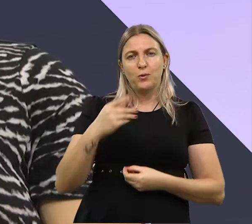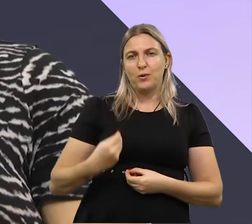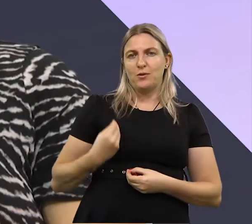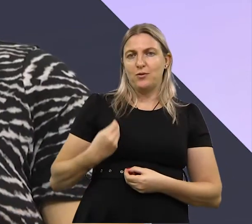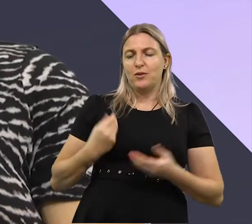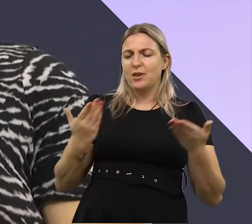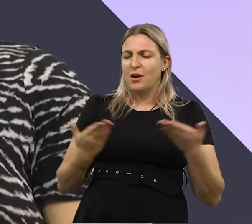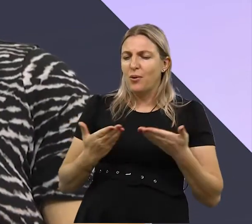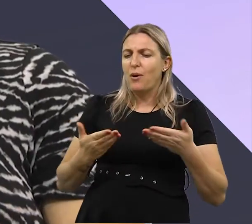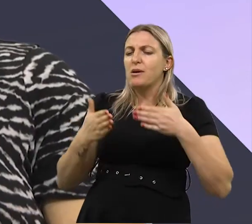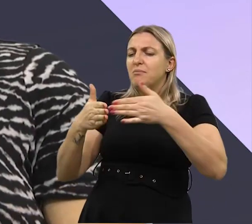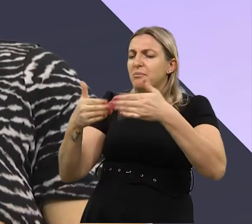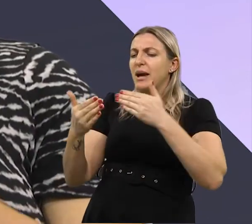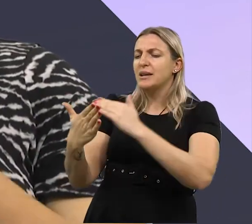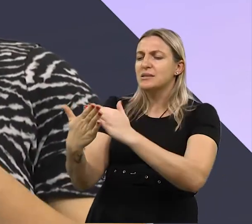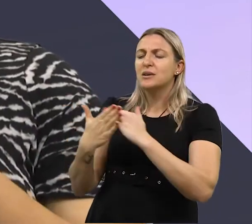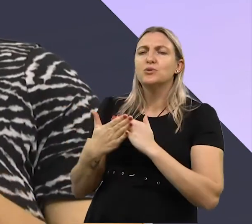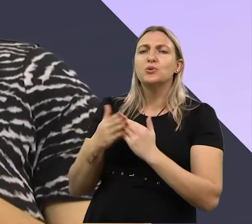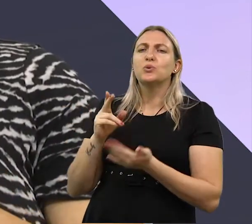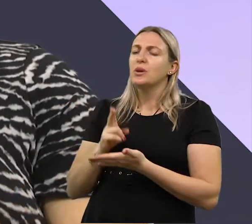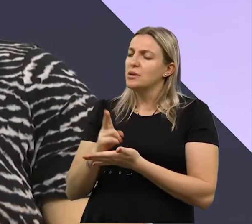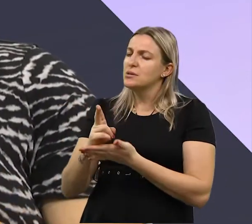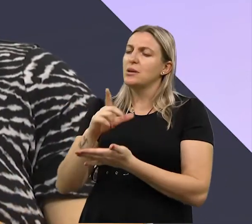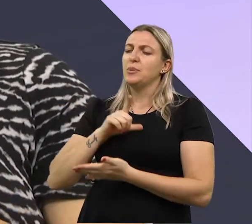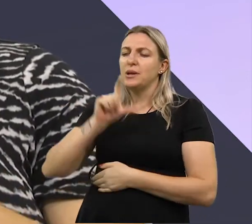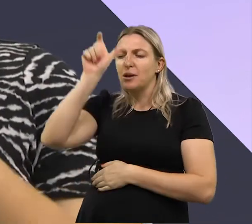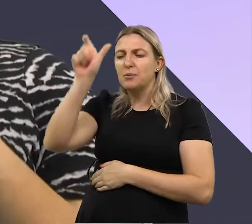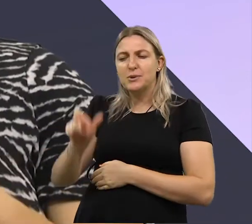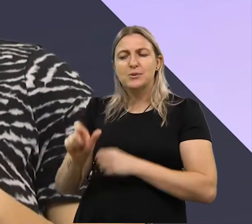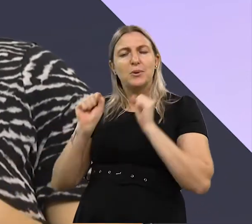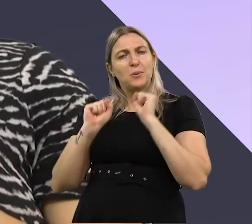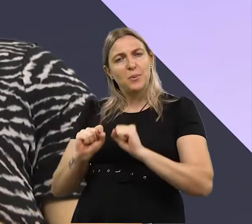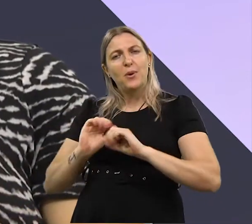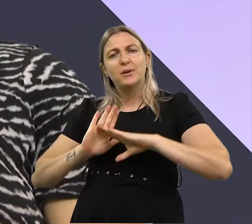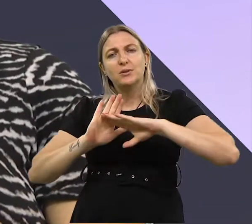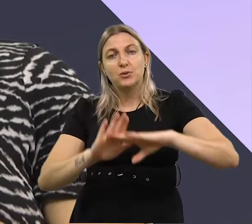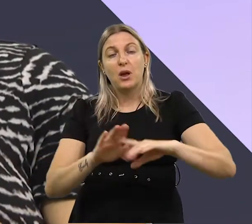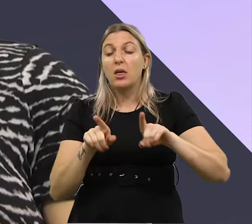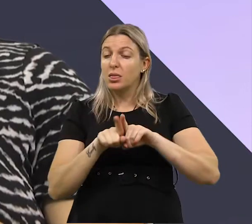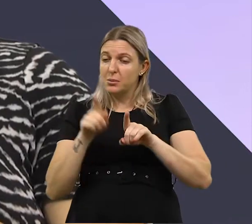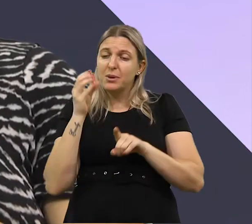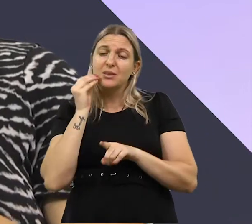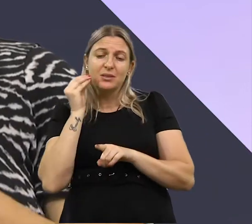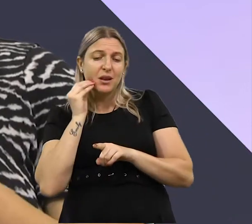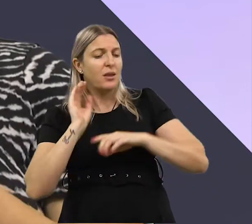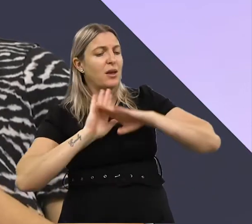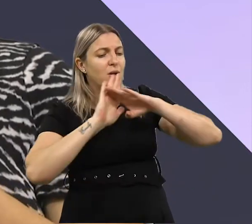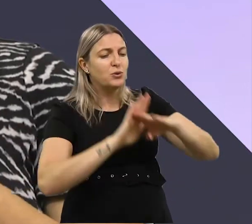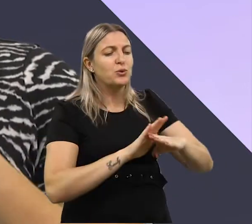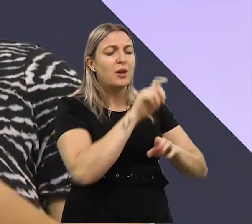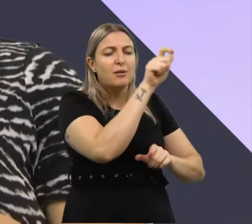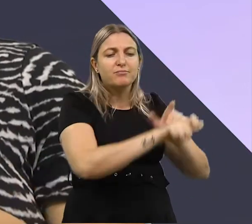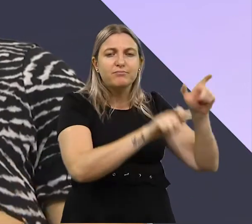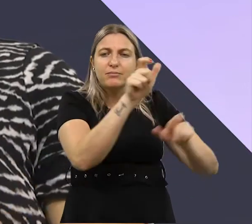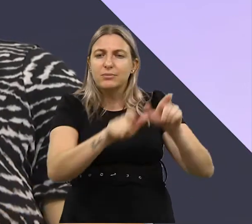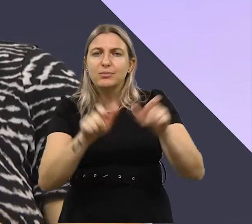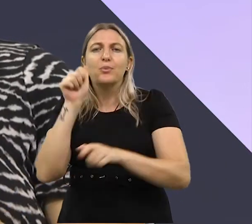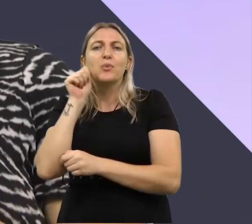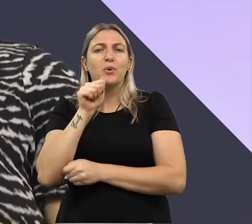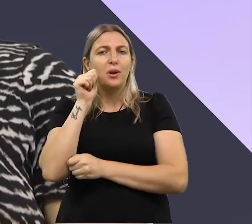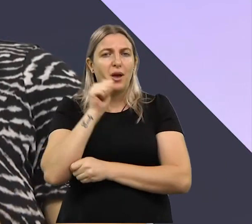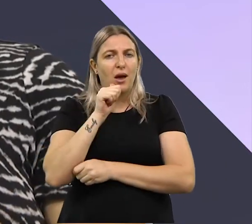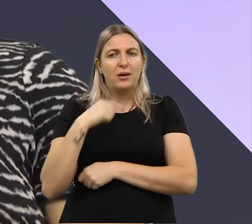se encontre hoje, busque ajuda, sempre tenha uma mão estendida e também busque ajudar as